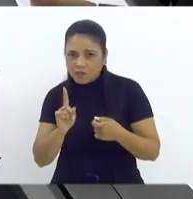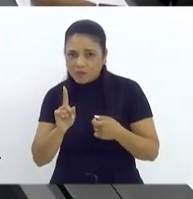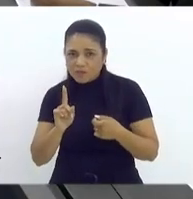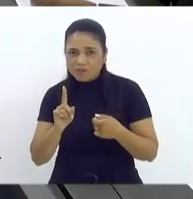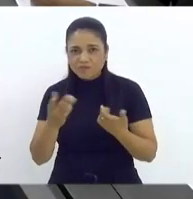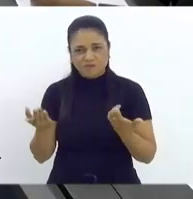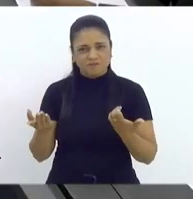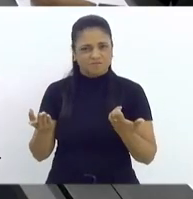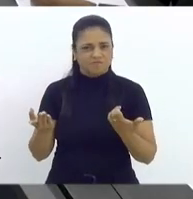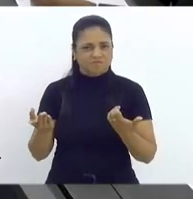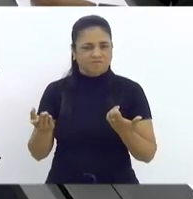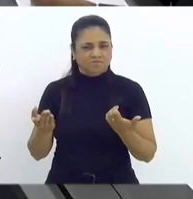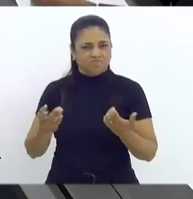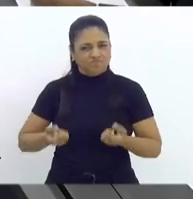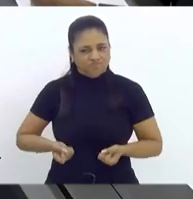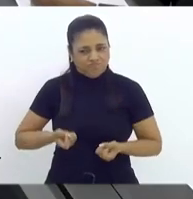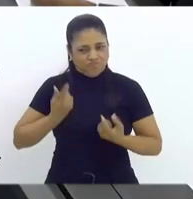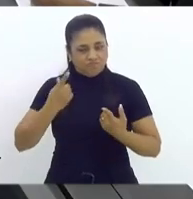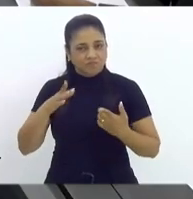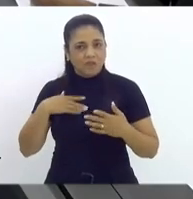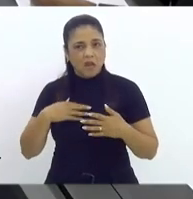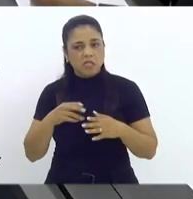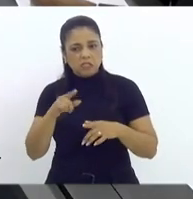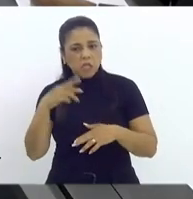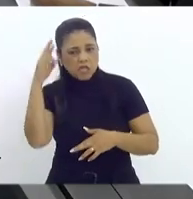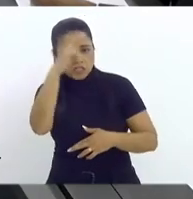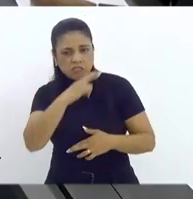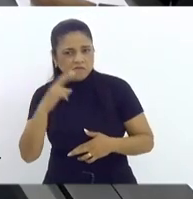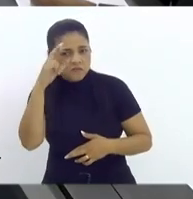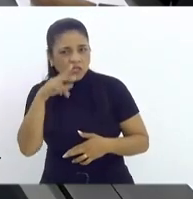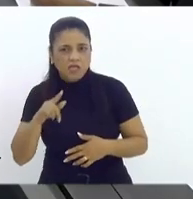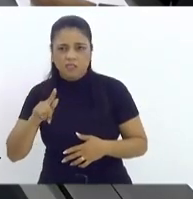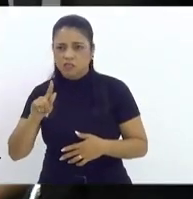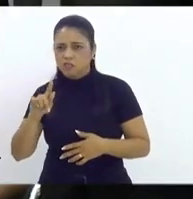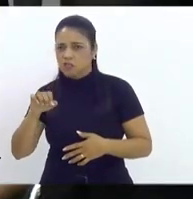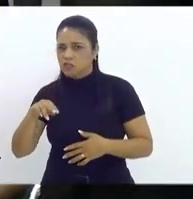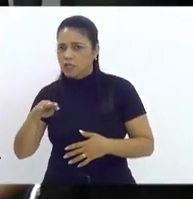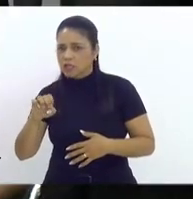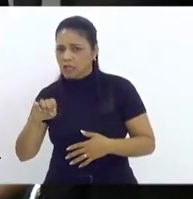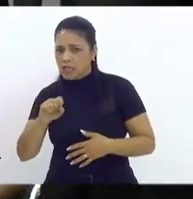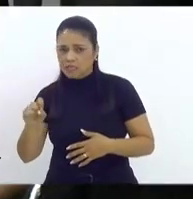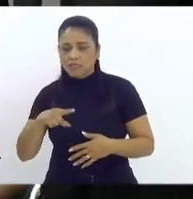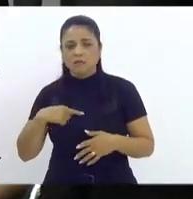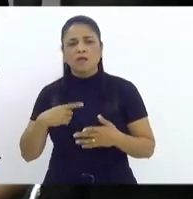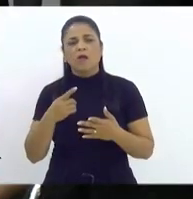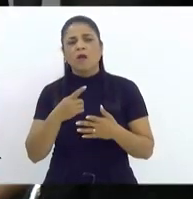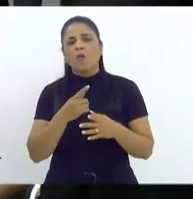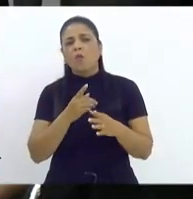Presidente... De que ano? Só me permite, de que ano é essa normativa? É esse ano, se não me falha a memória.